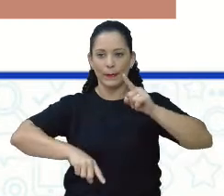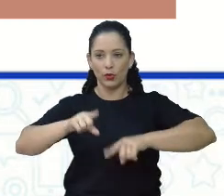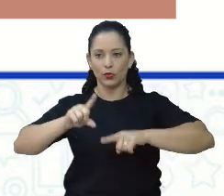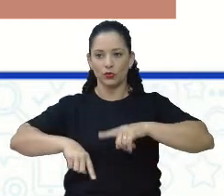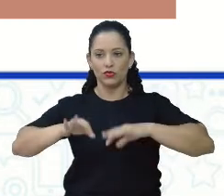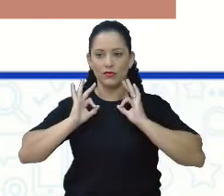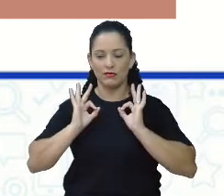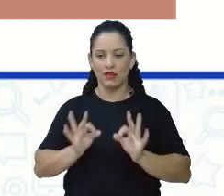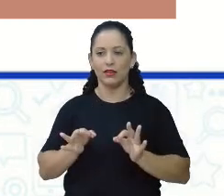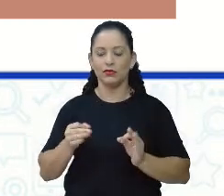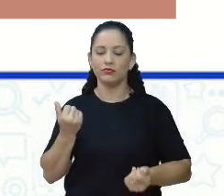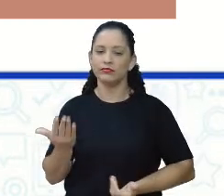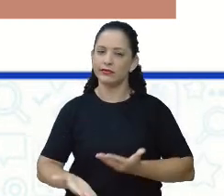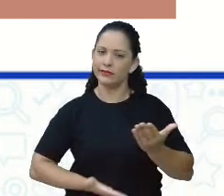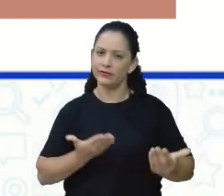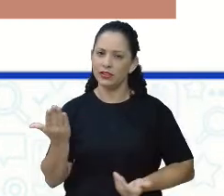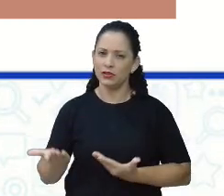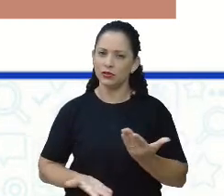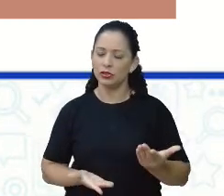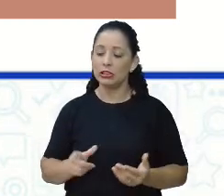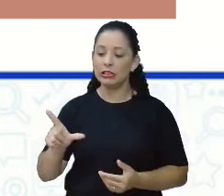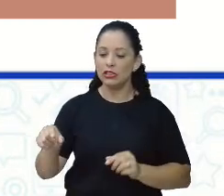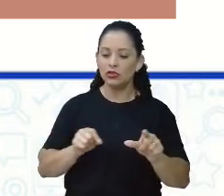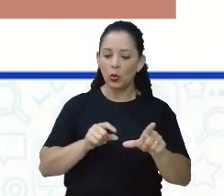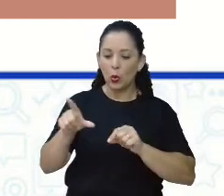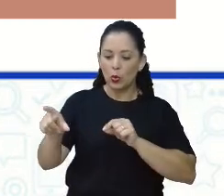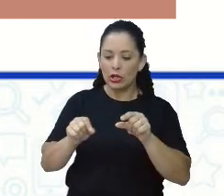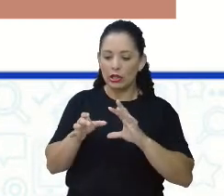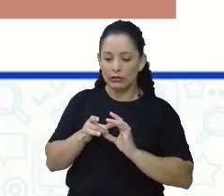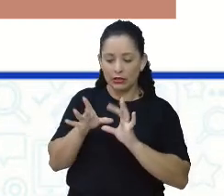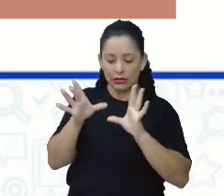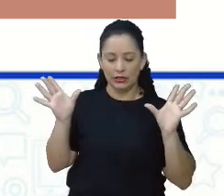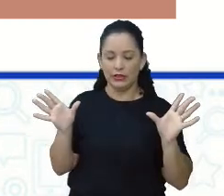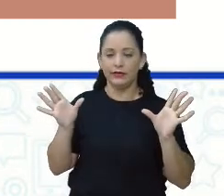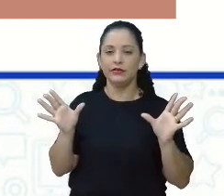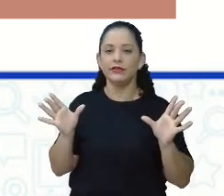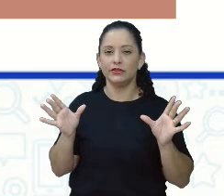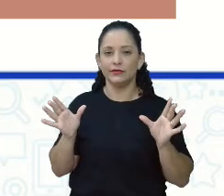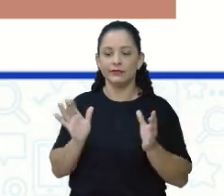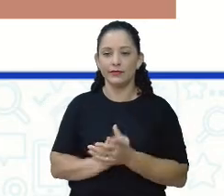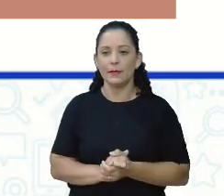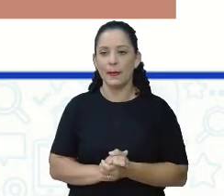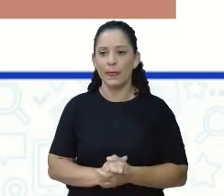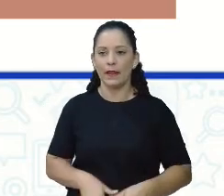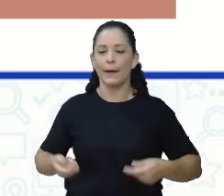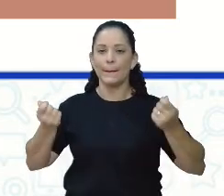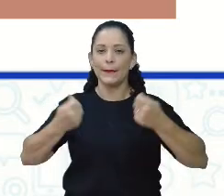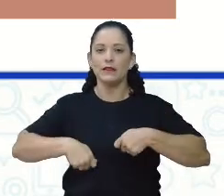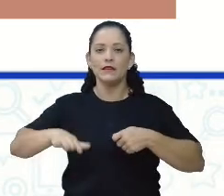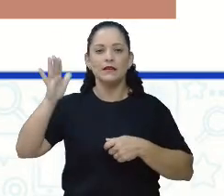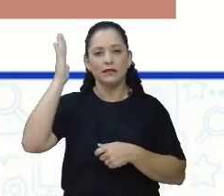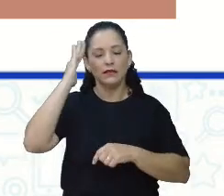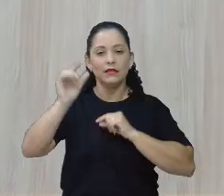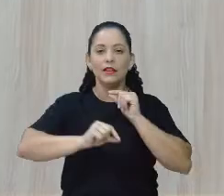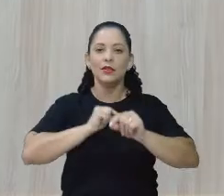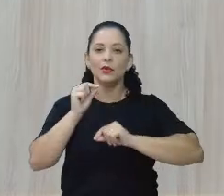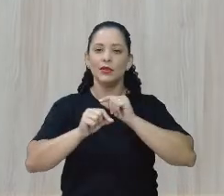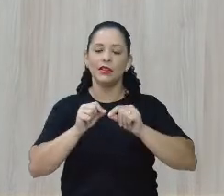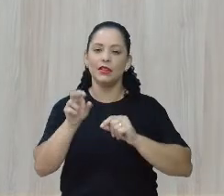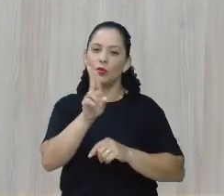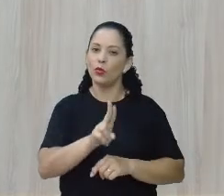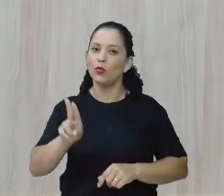serviços, asseguradas a liberdade de escolha e igualdade nas contratações. Então, eu preciso levar em consideração o